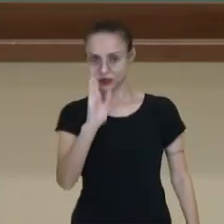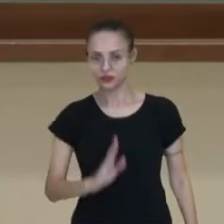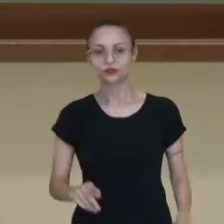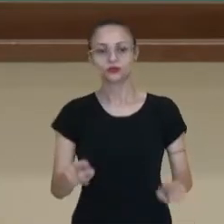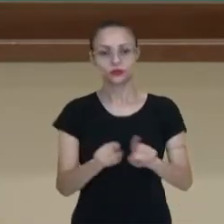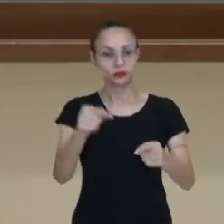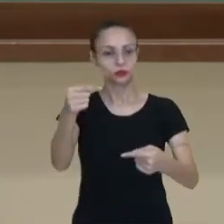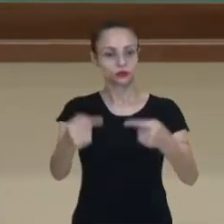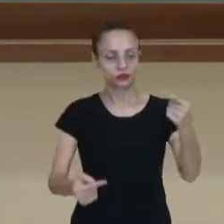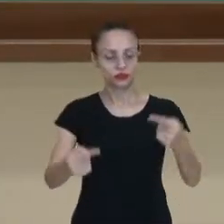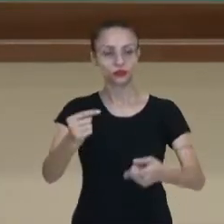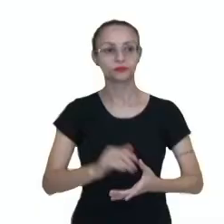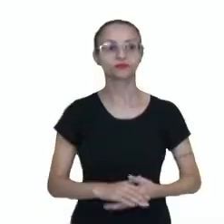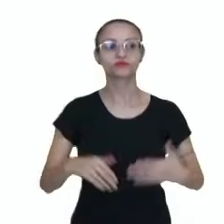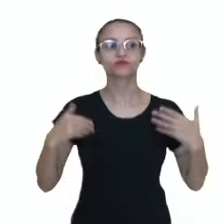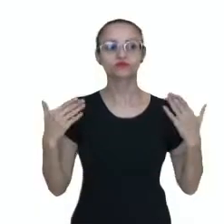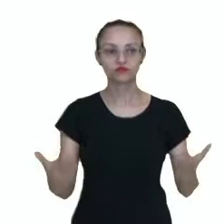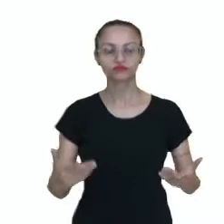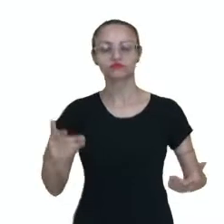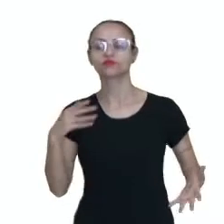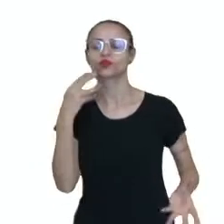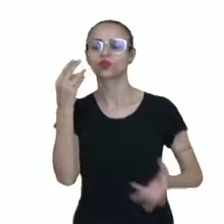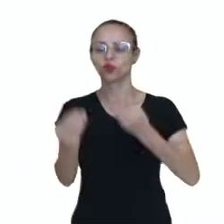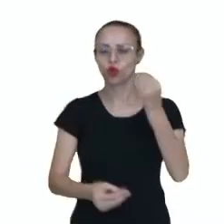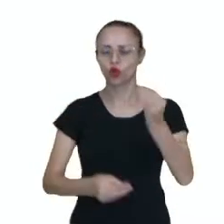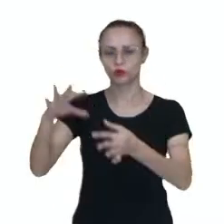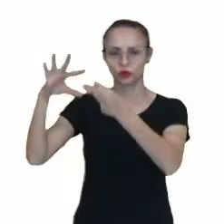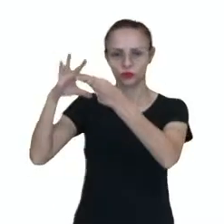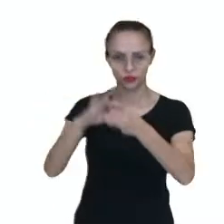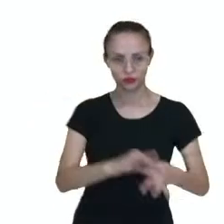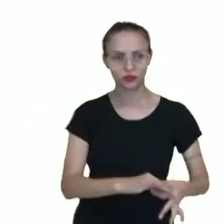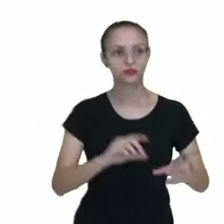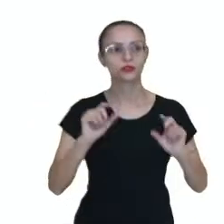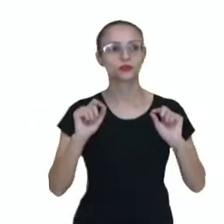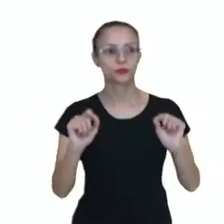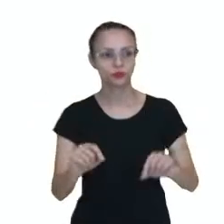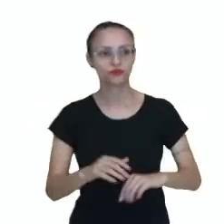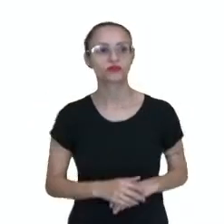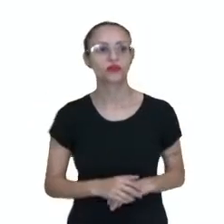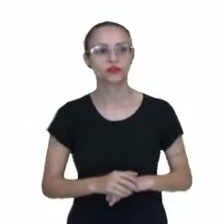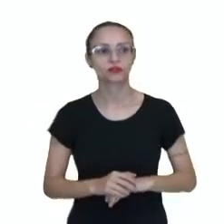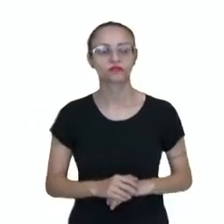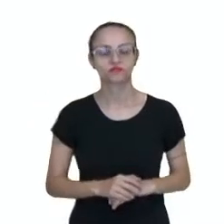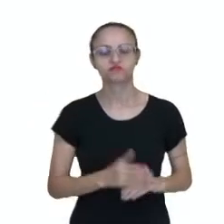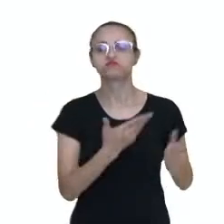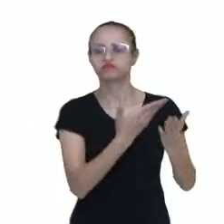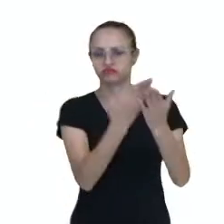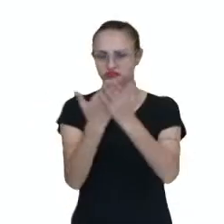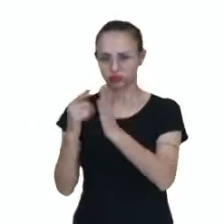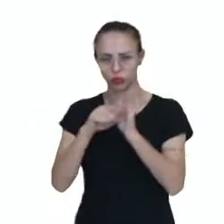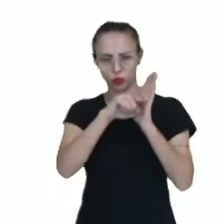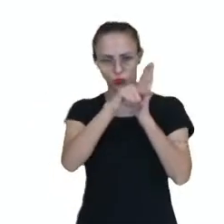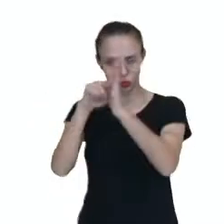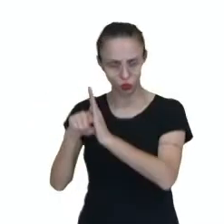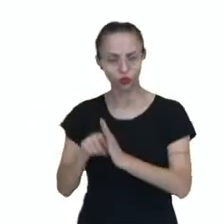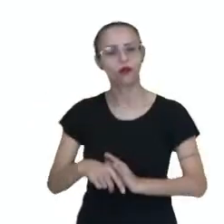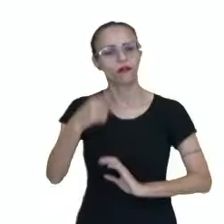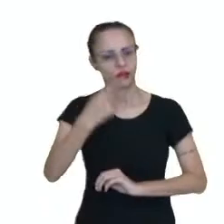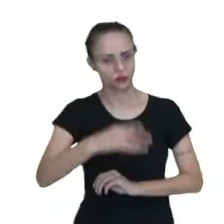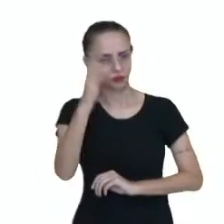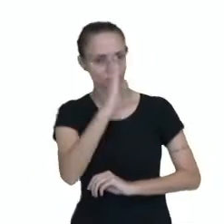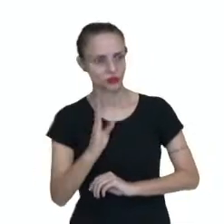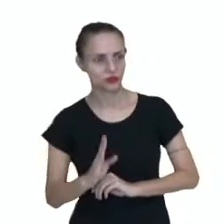política brasileira. Então, problematização aqui para a gente. É consenso entre os estudiosos, tanto brasileiros